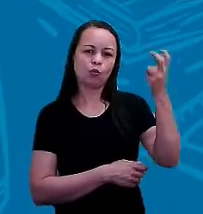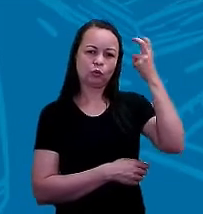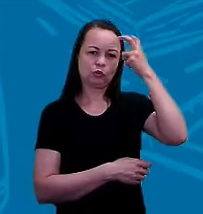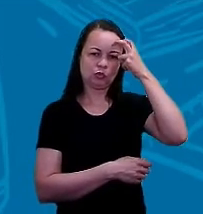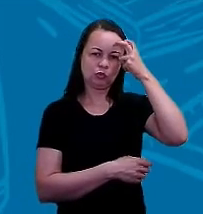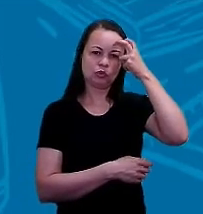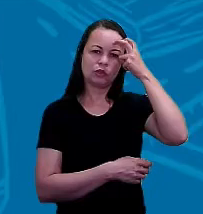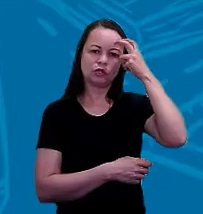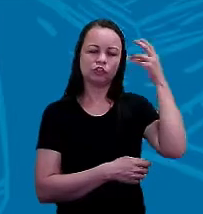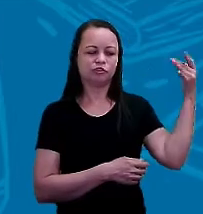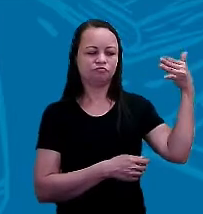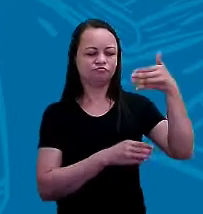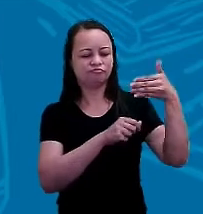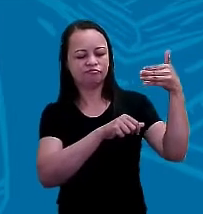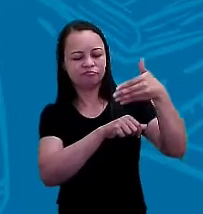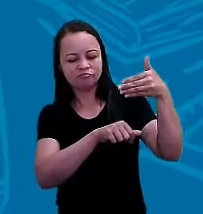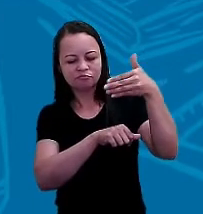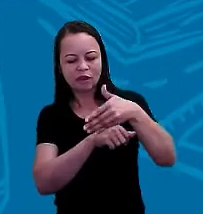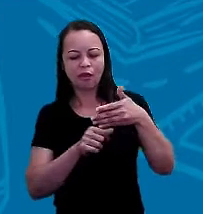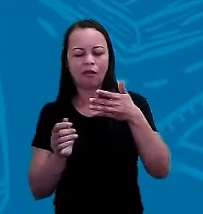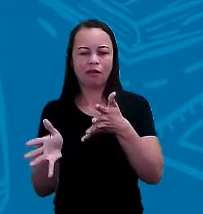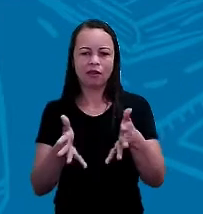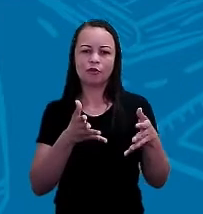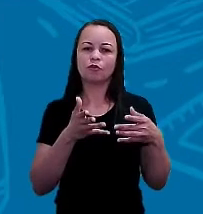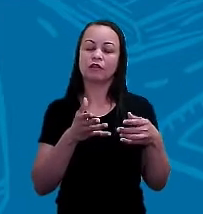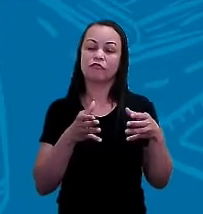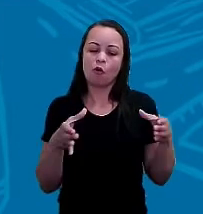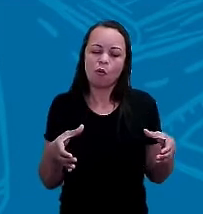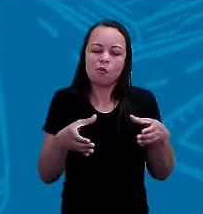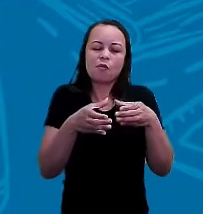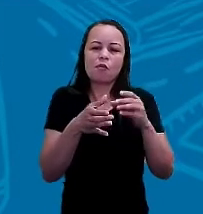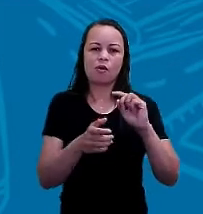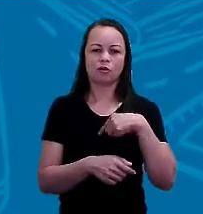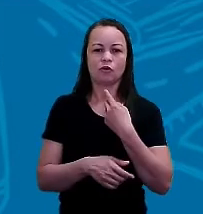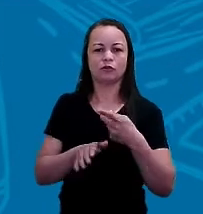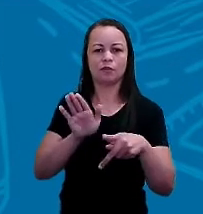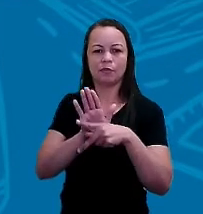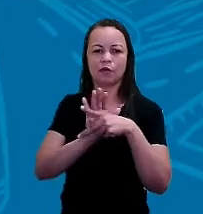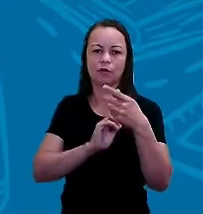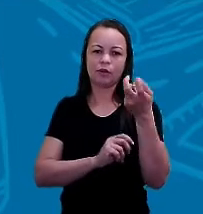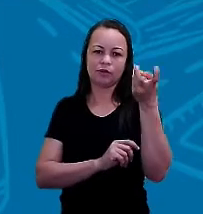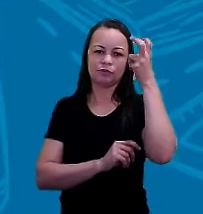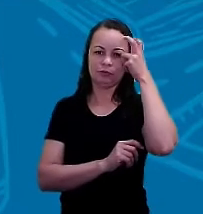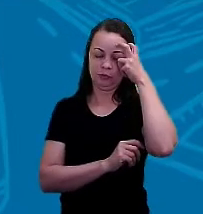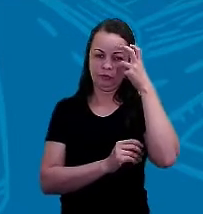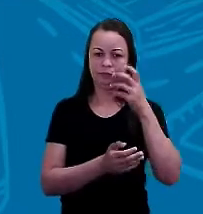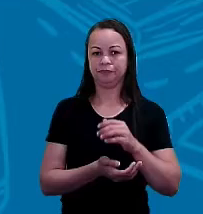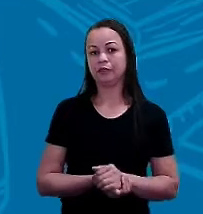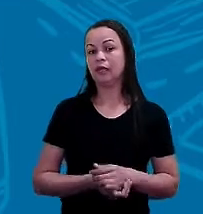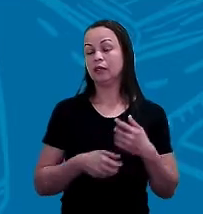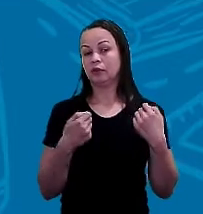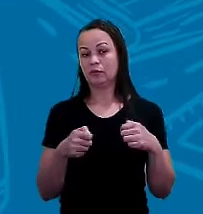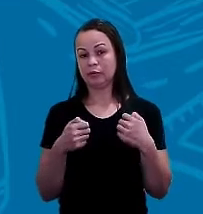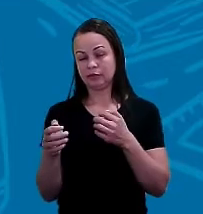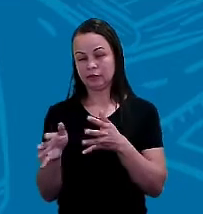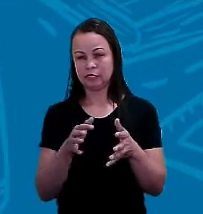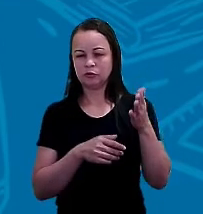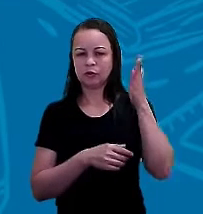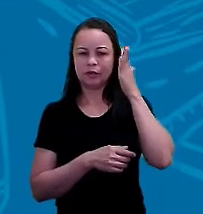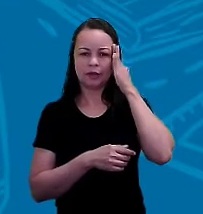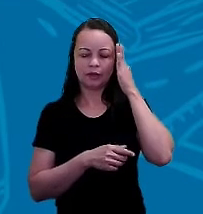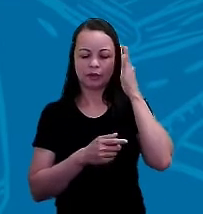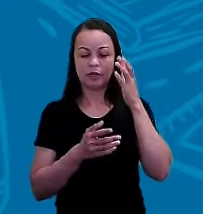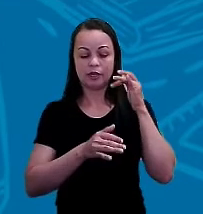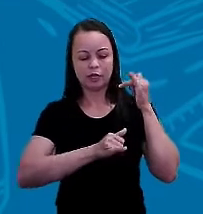que formou a nossa própria cultura. Então, né, a gente deve levar em conta que uma lenda, ela